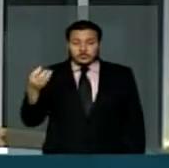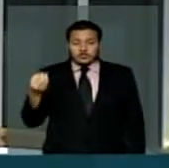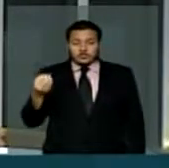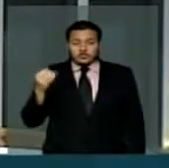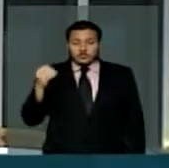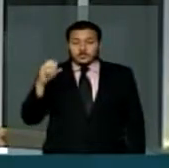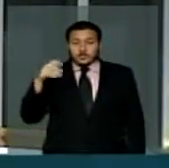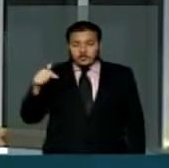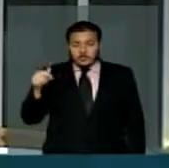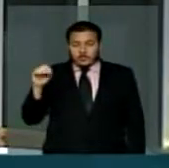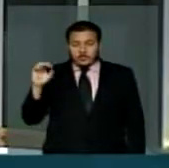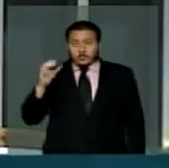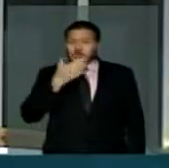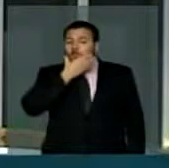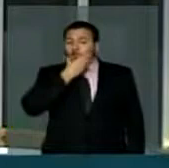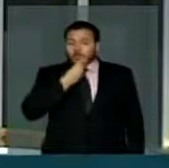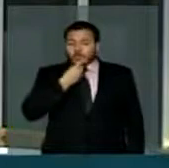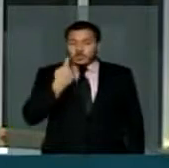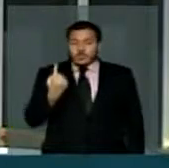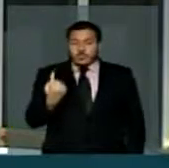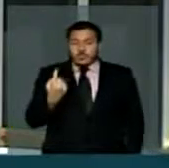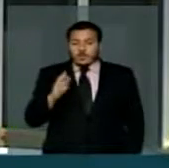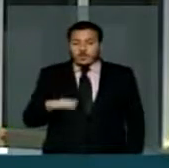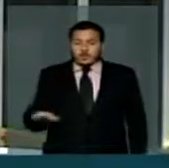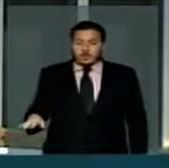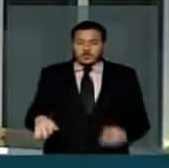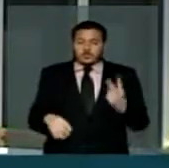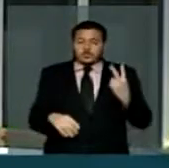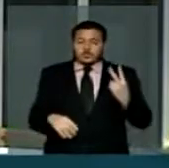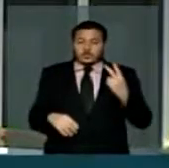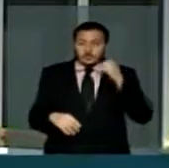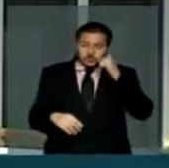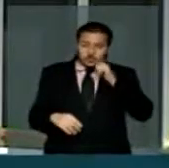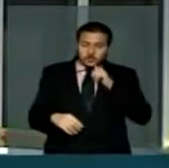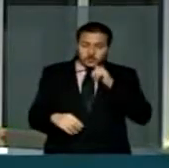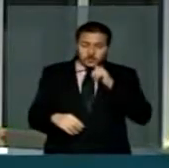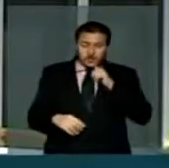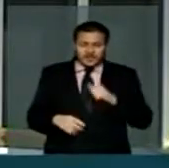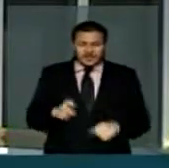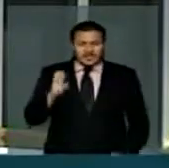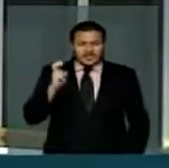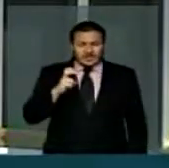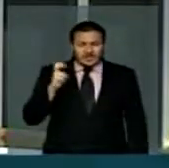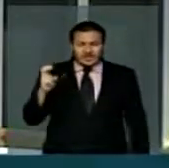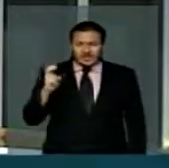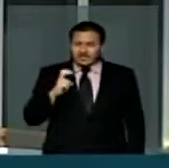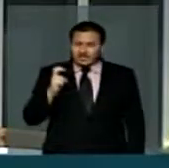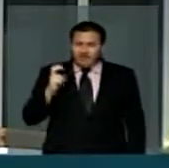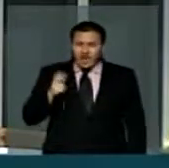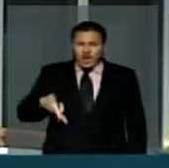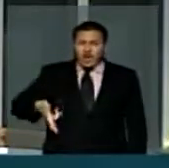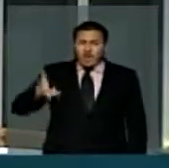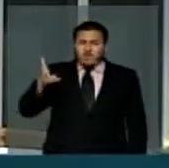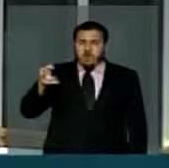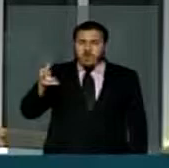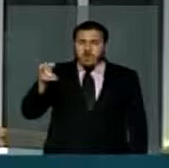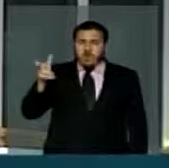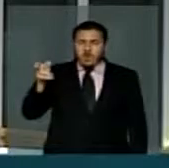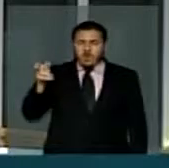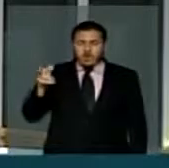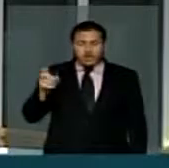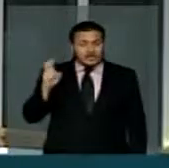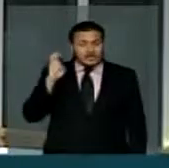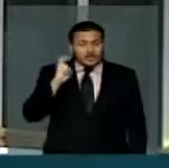criança. E o que é pior, 55 com arma de fogo. Quando eu vejo esse número